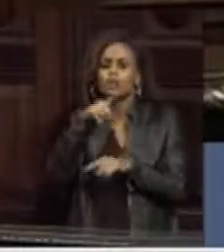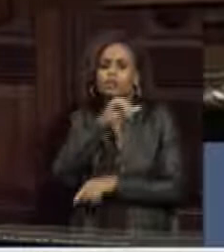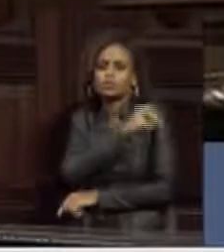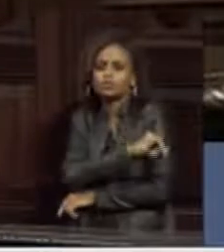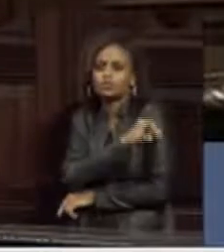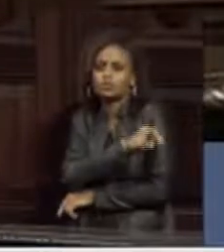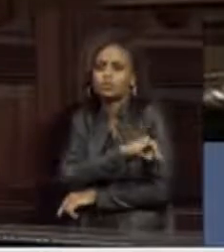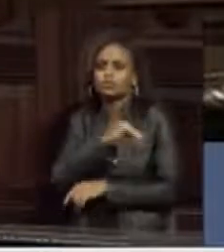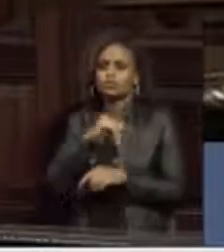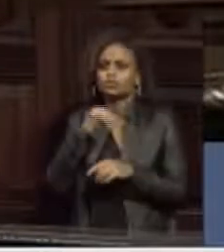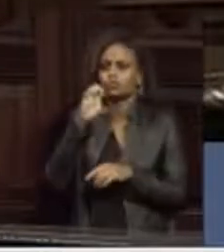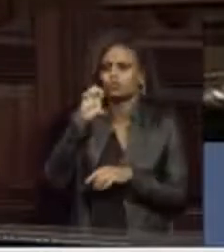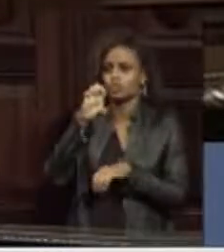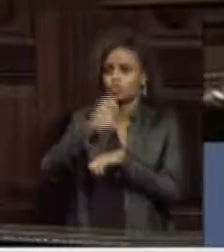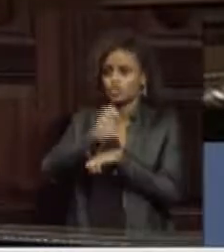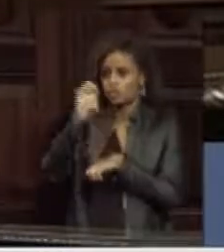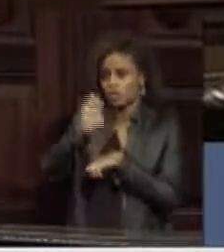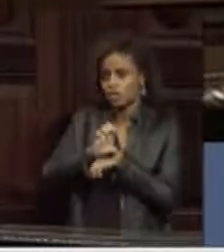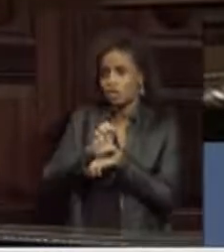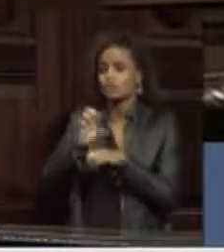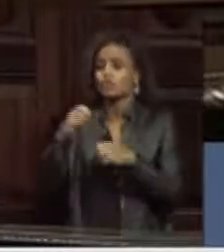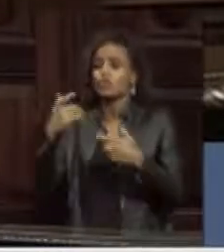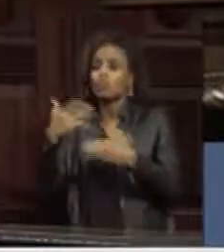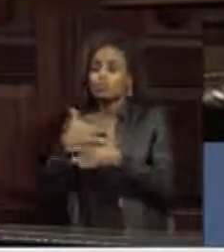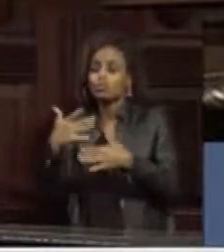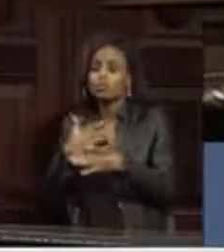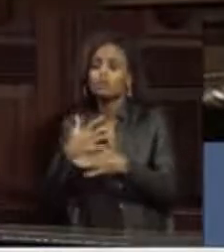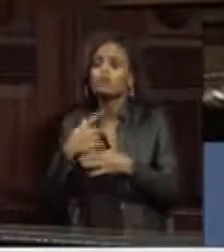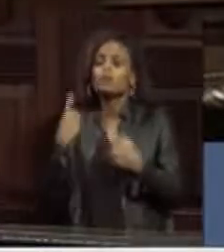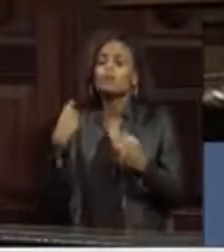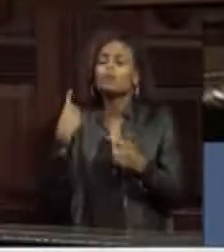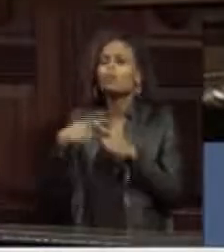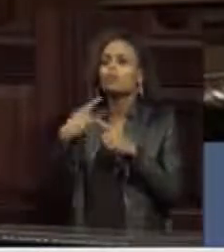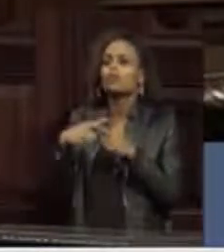da requalificação. Onde entra a União